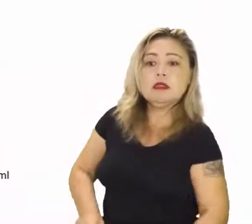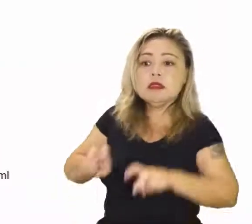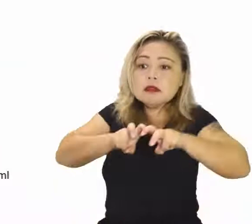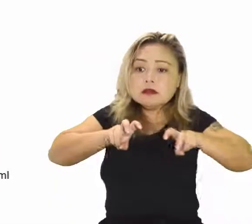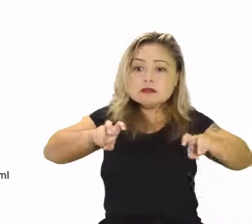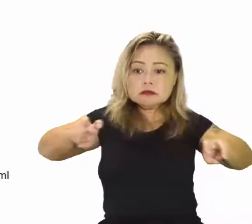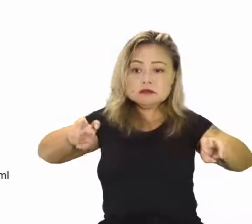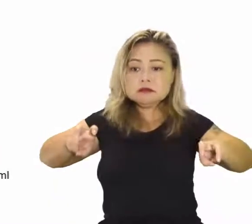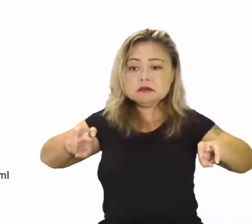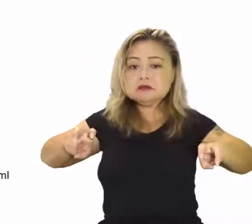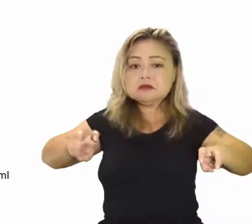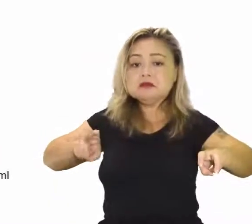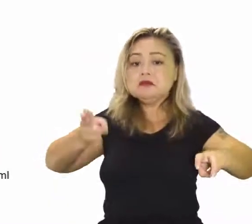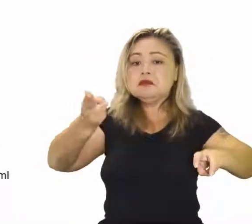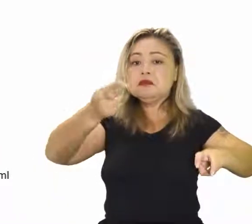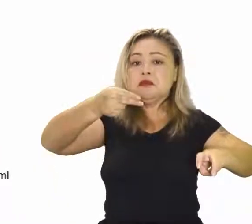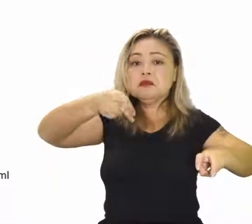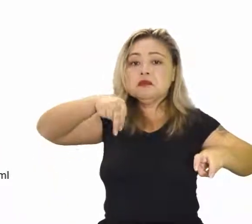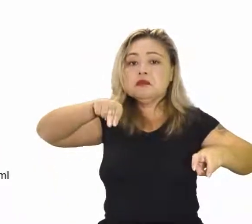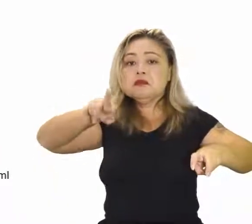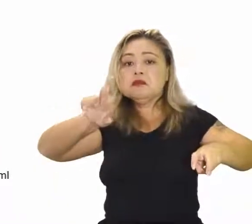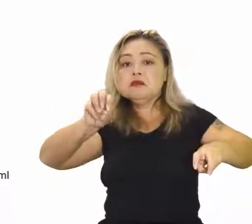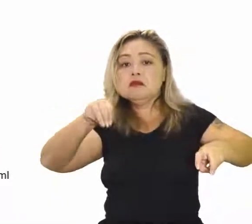Tribunal de Nuremberg.